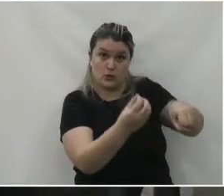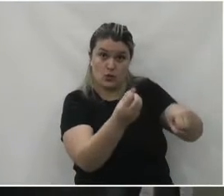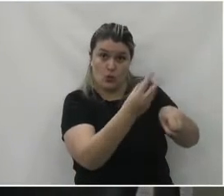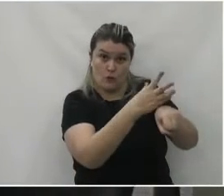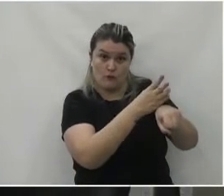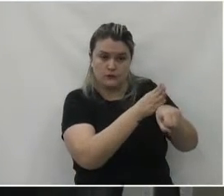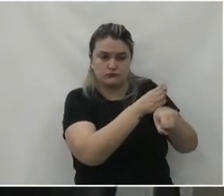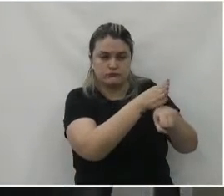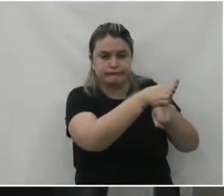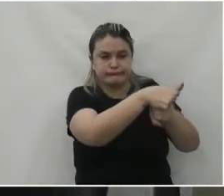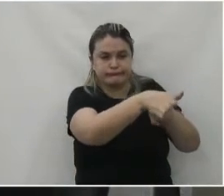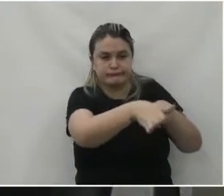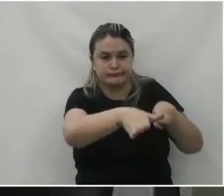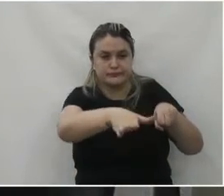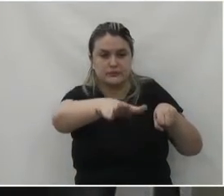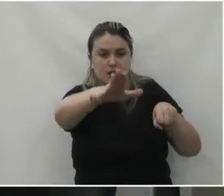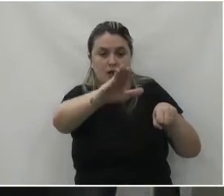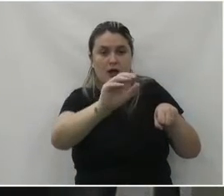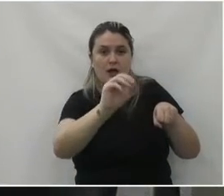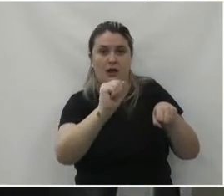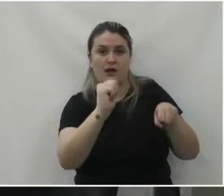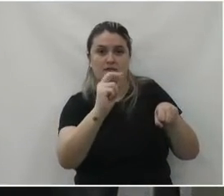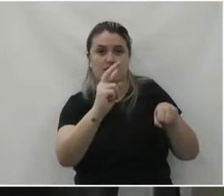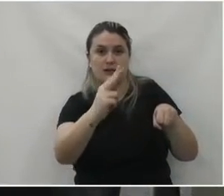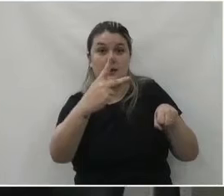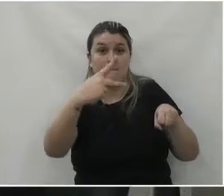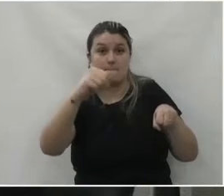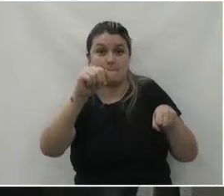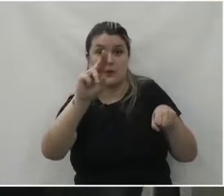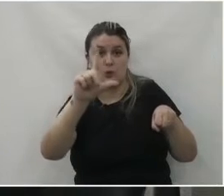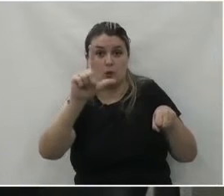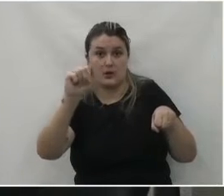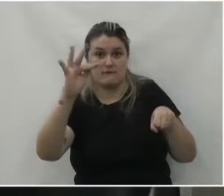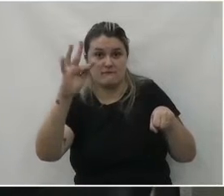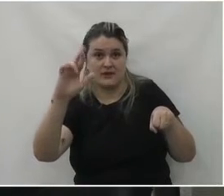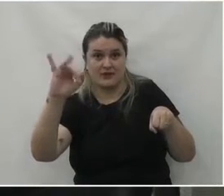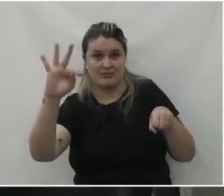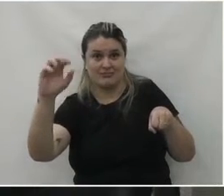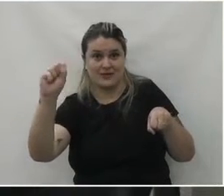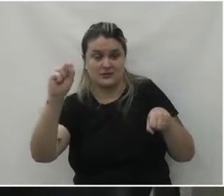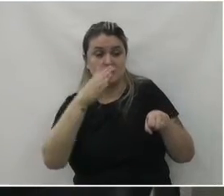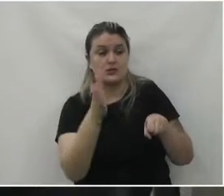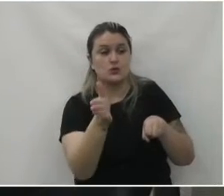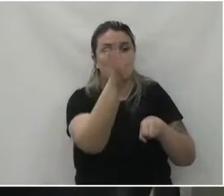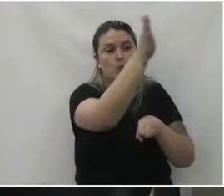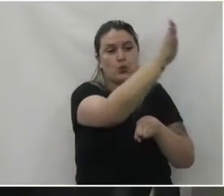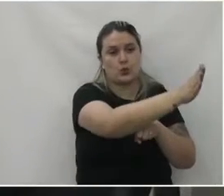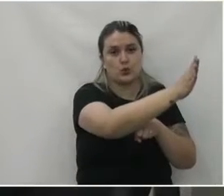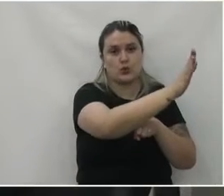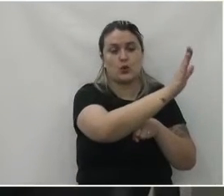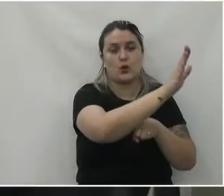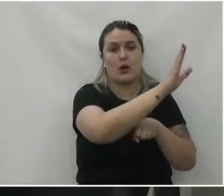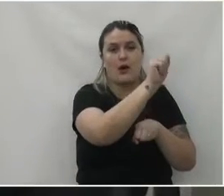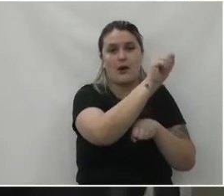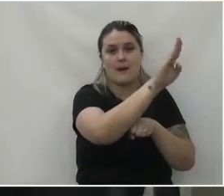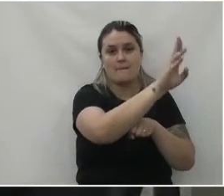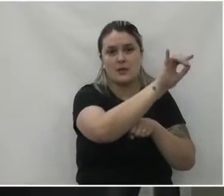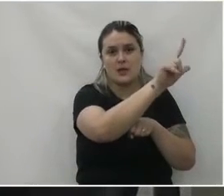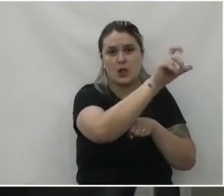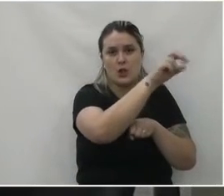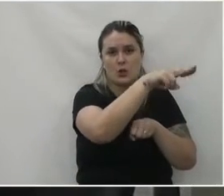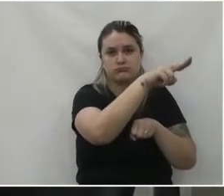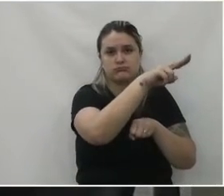e na avenida abilon de Souza Naves e muitos ciclistas tem que ir até as rotatórias para ter